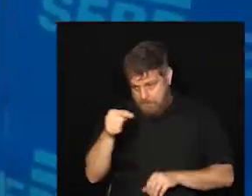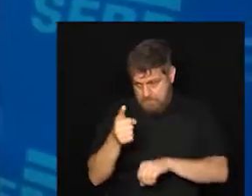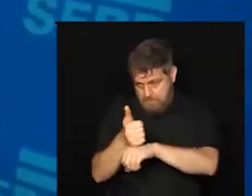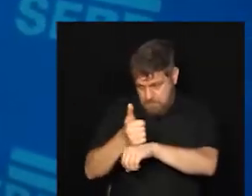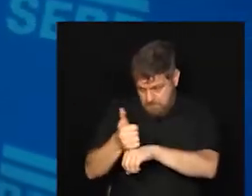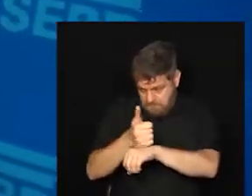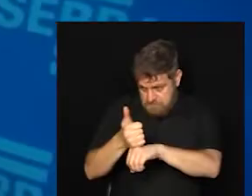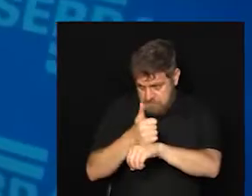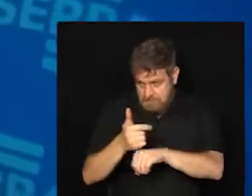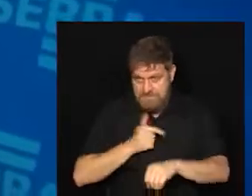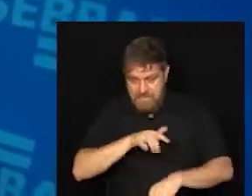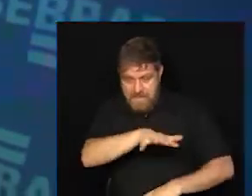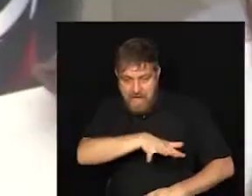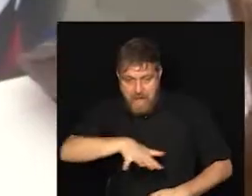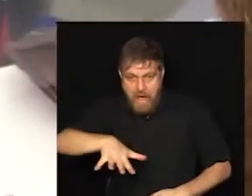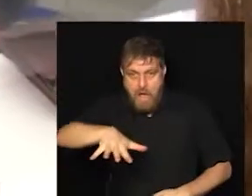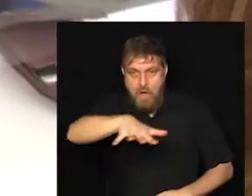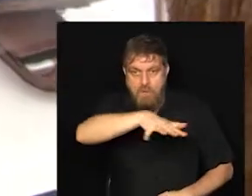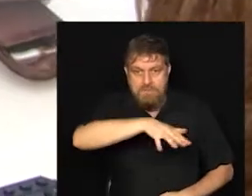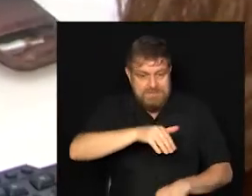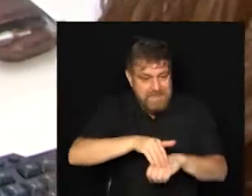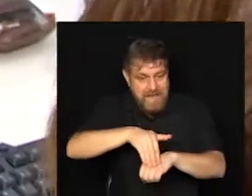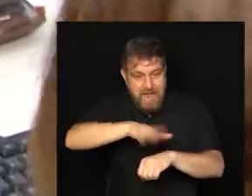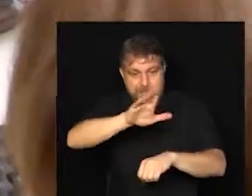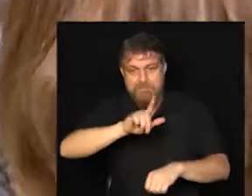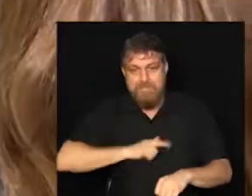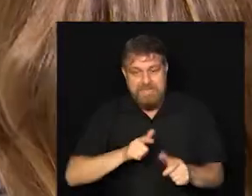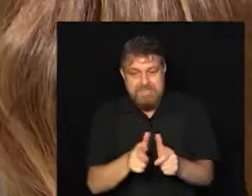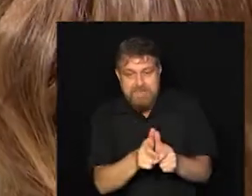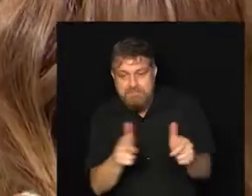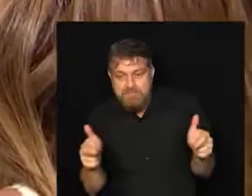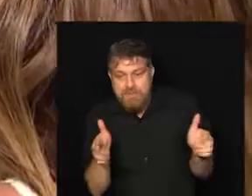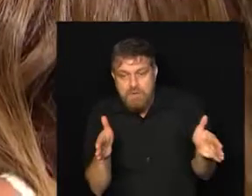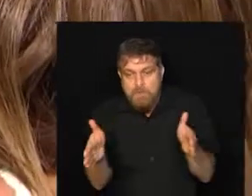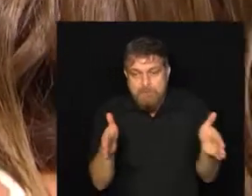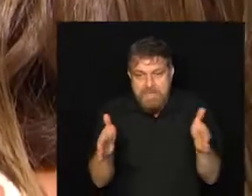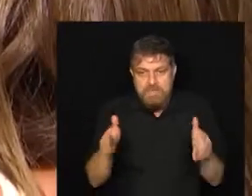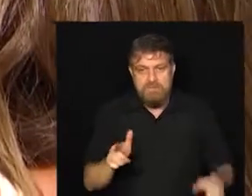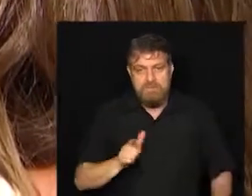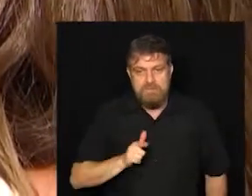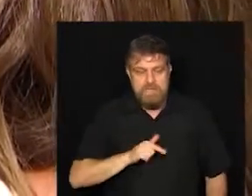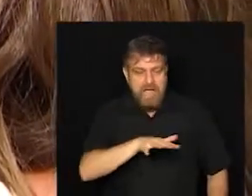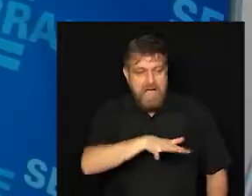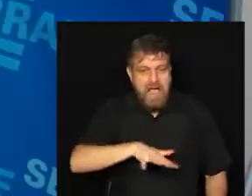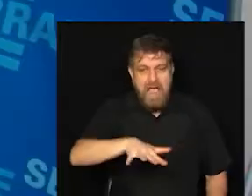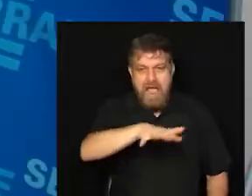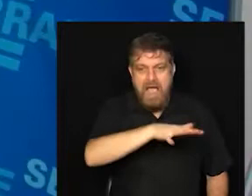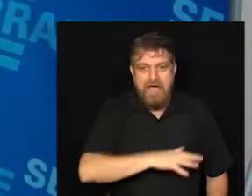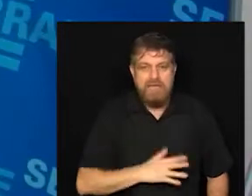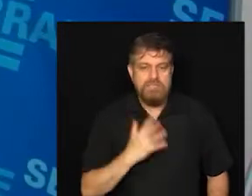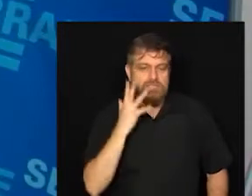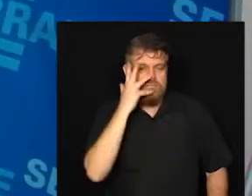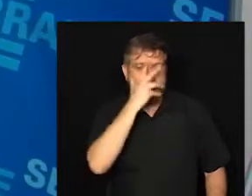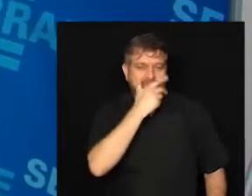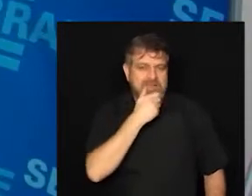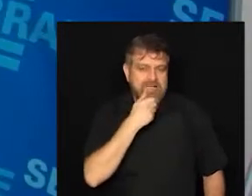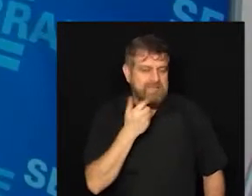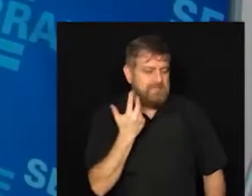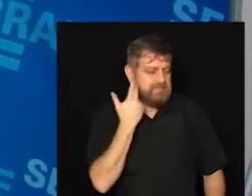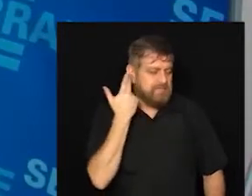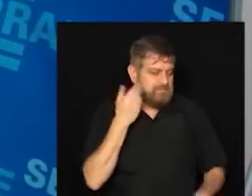Sebrae, alguns setores específicos cresceram ainda mais durante esse período. São setores ligados aos serviços de